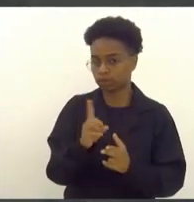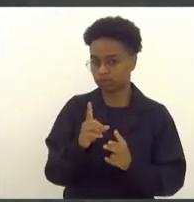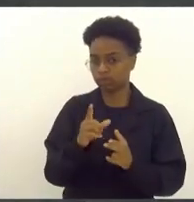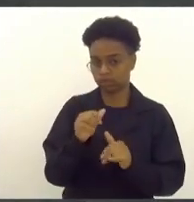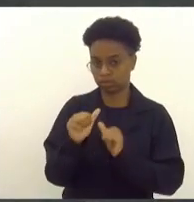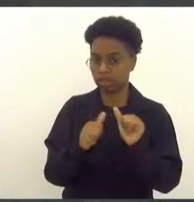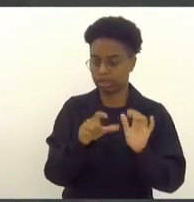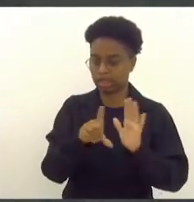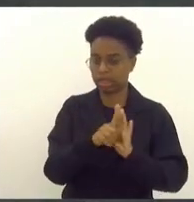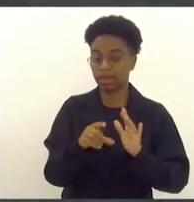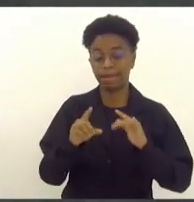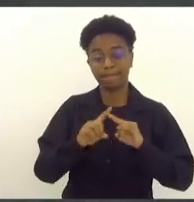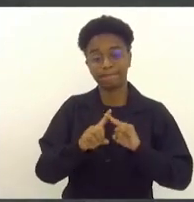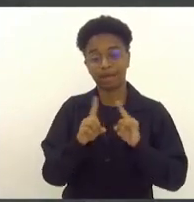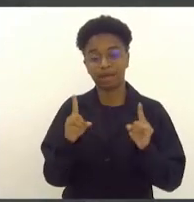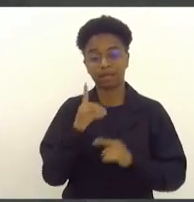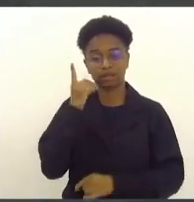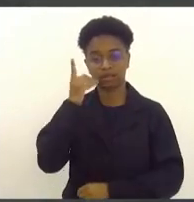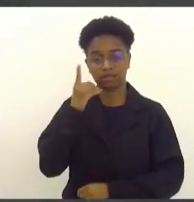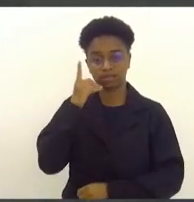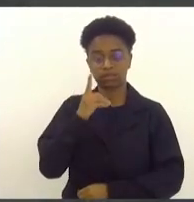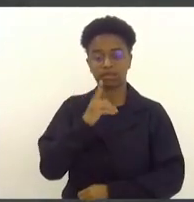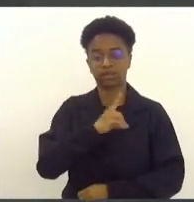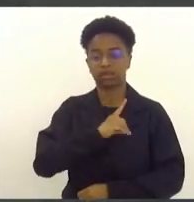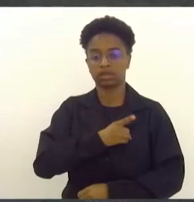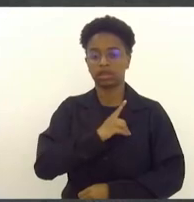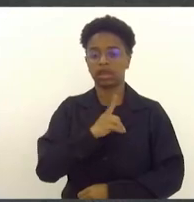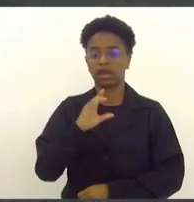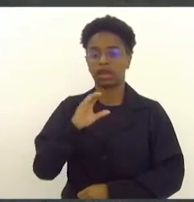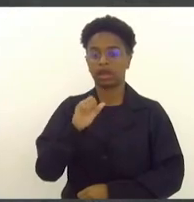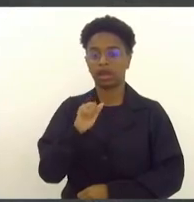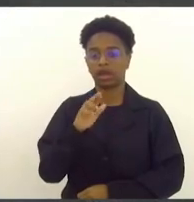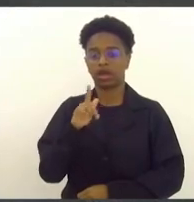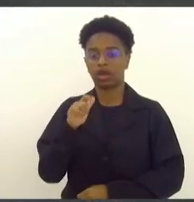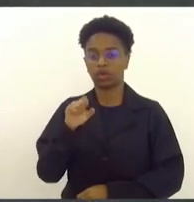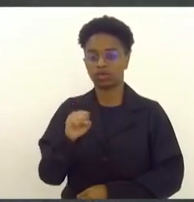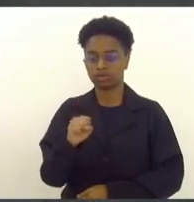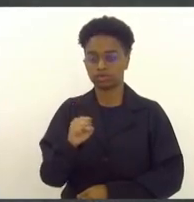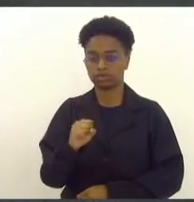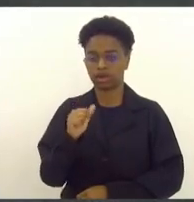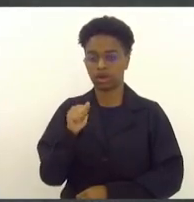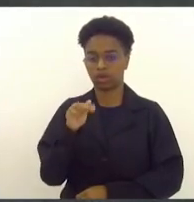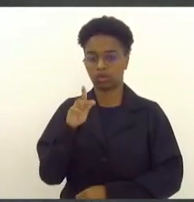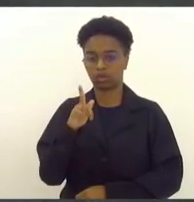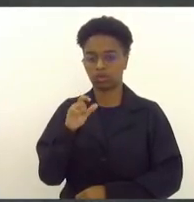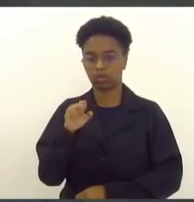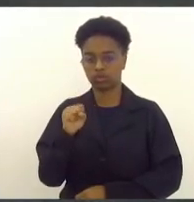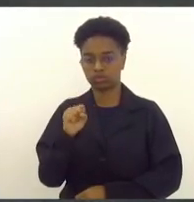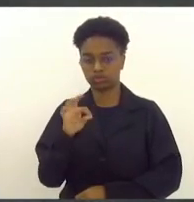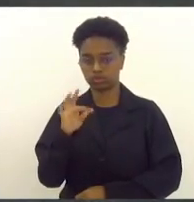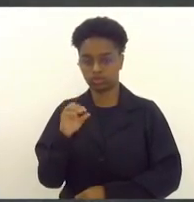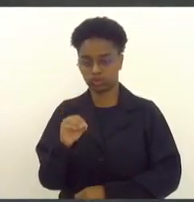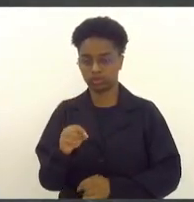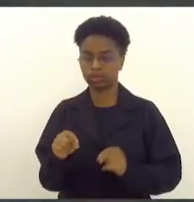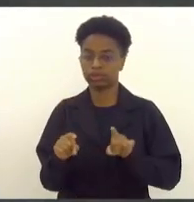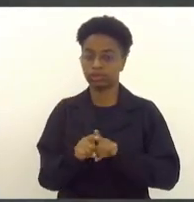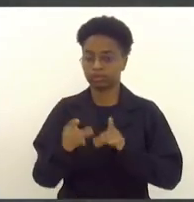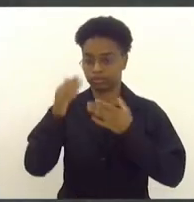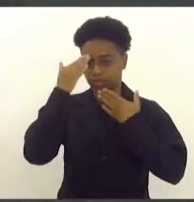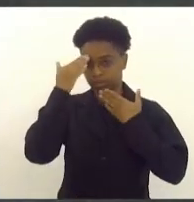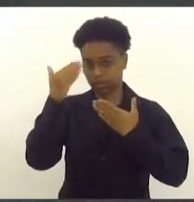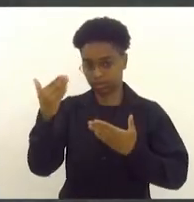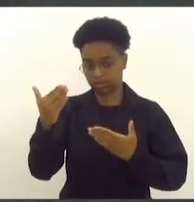com então Deputado delegado Carlos Augusto delegado Carlos Augusto queria agradecer também